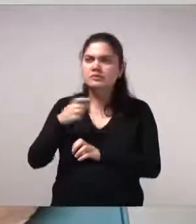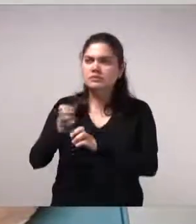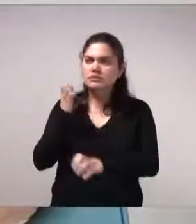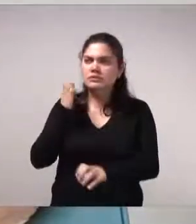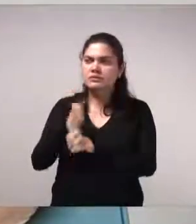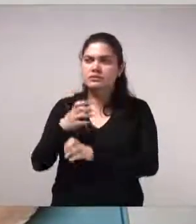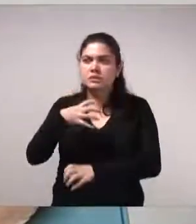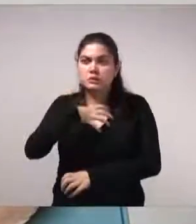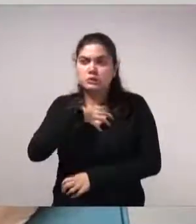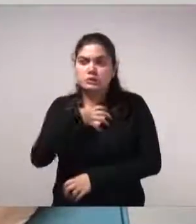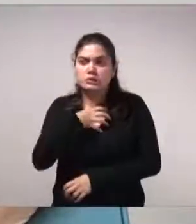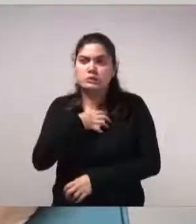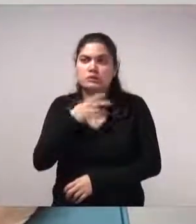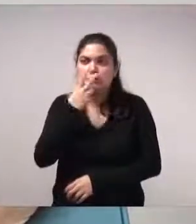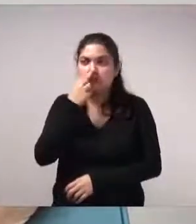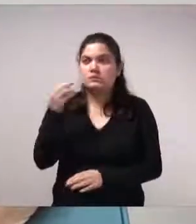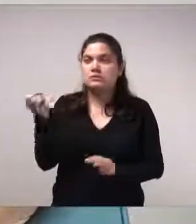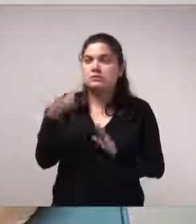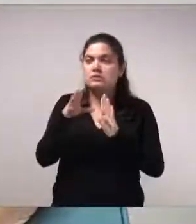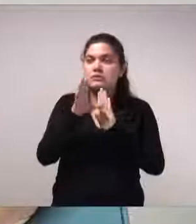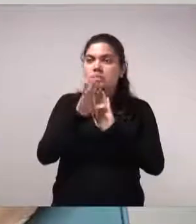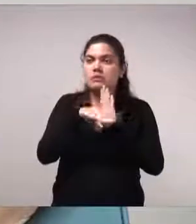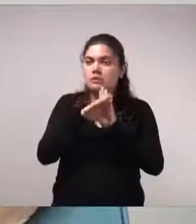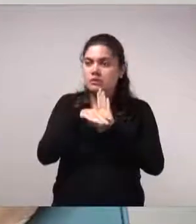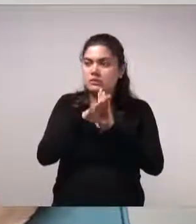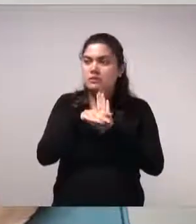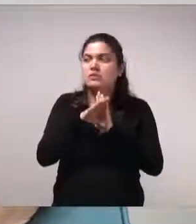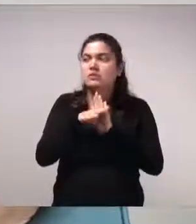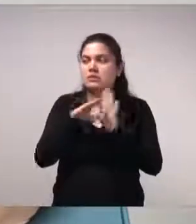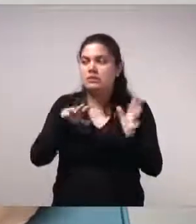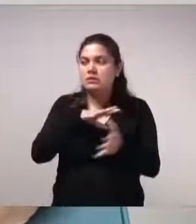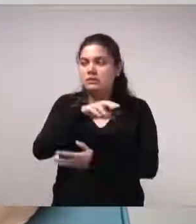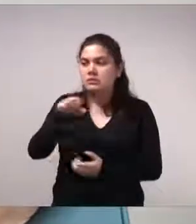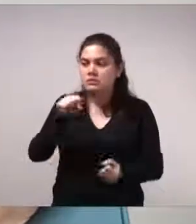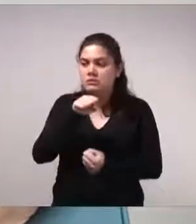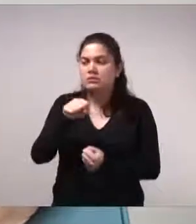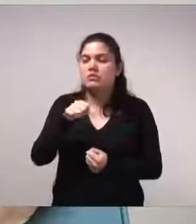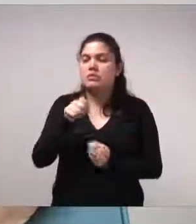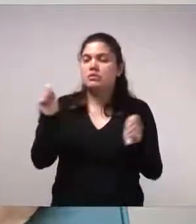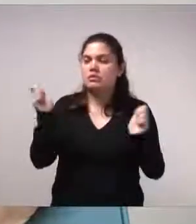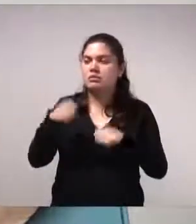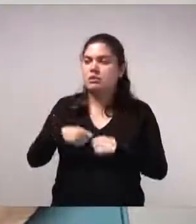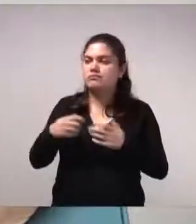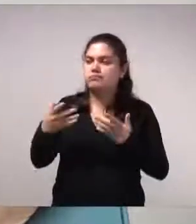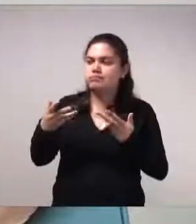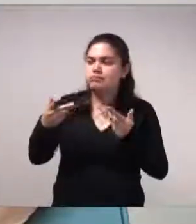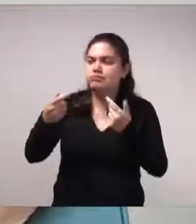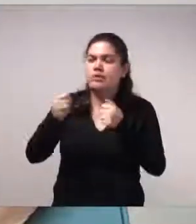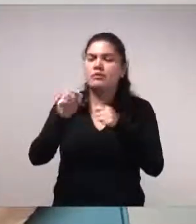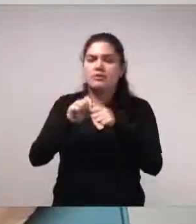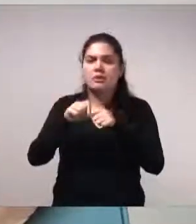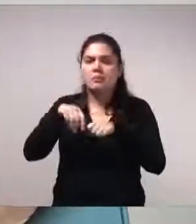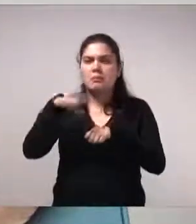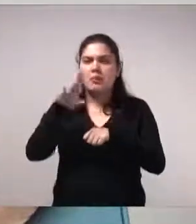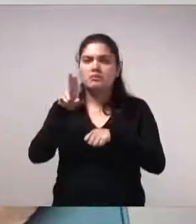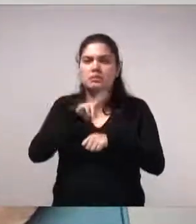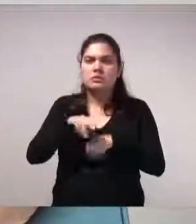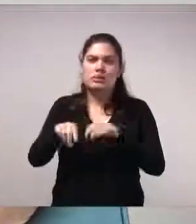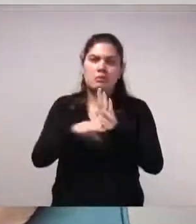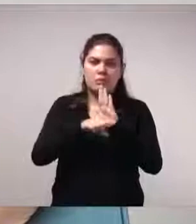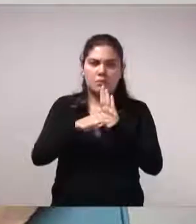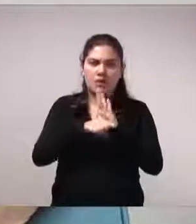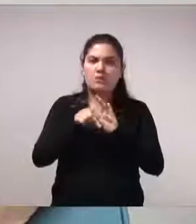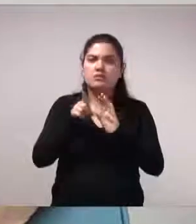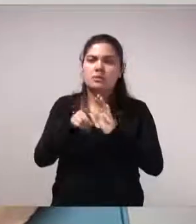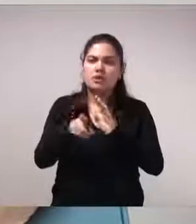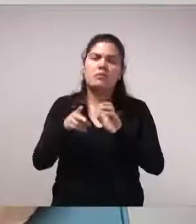que um grande conceito da sustentabilidade, que é essa busca da eficiência, o de fazer mais com menos, isso sempre foi uma